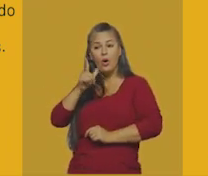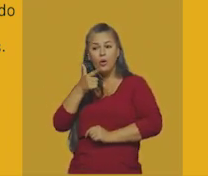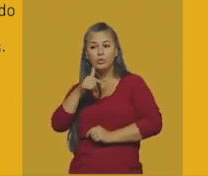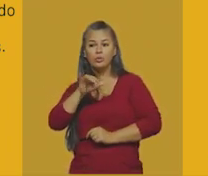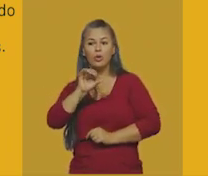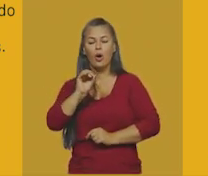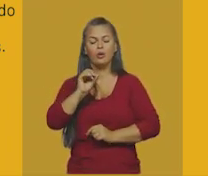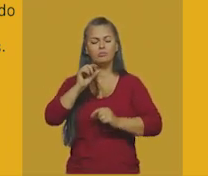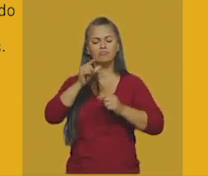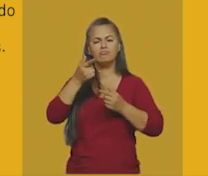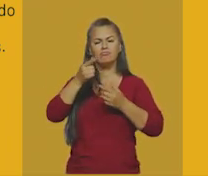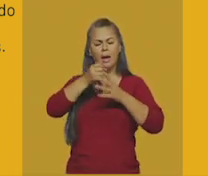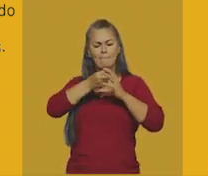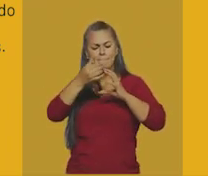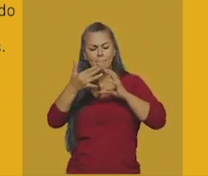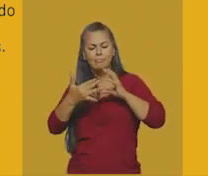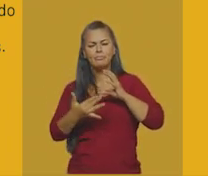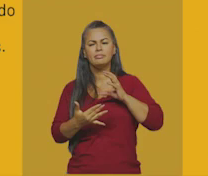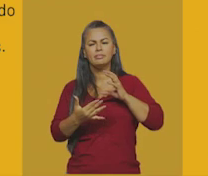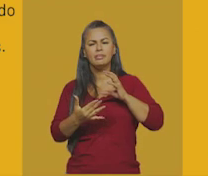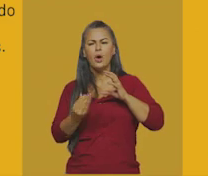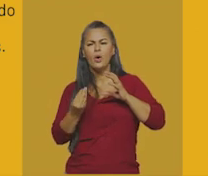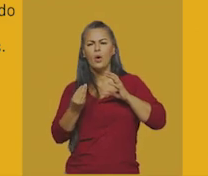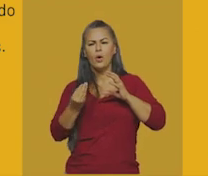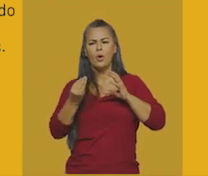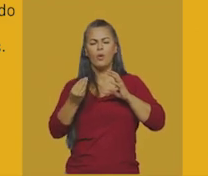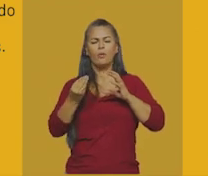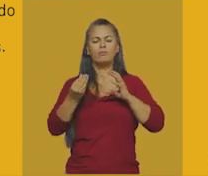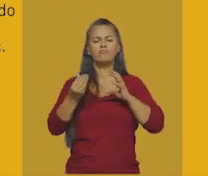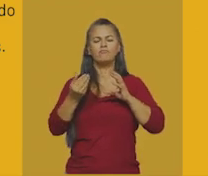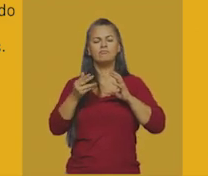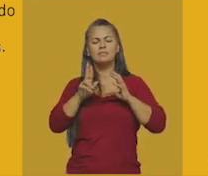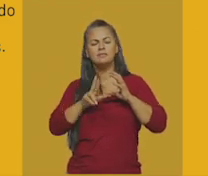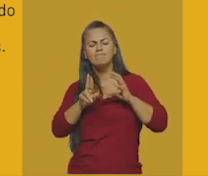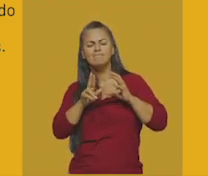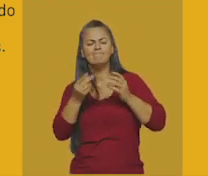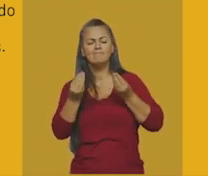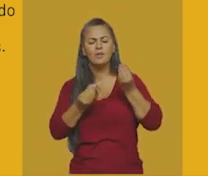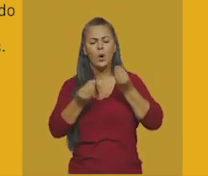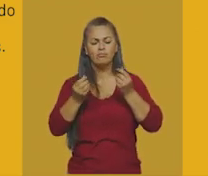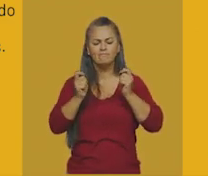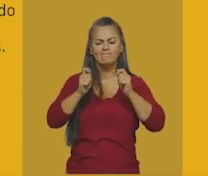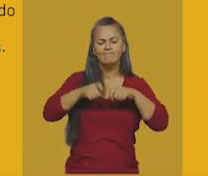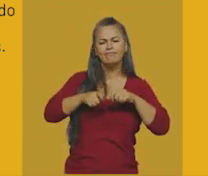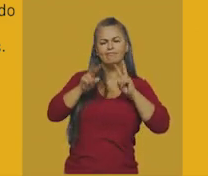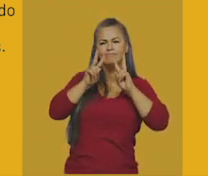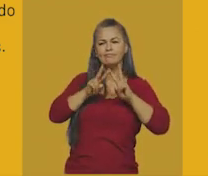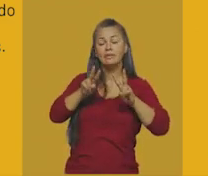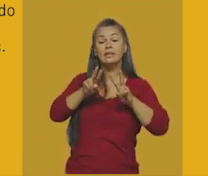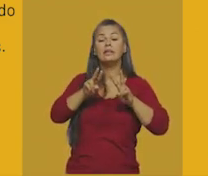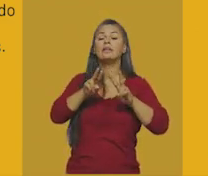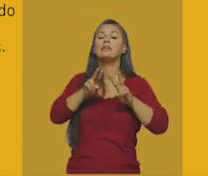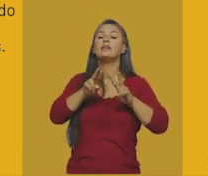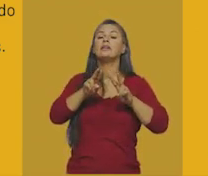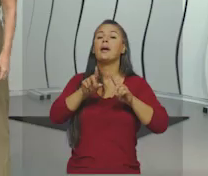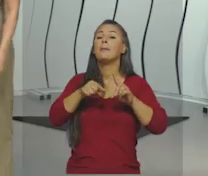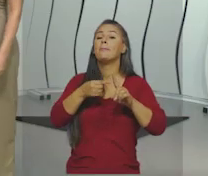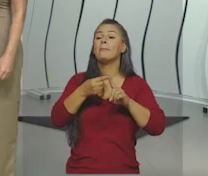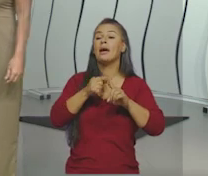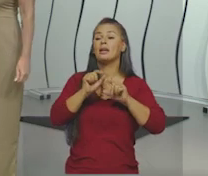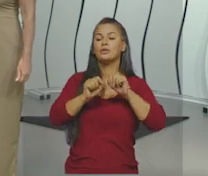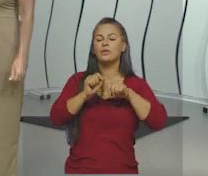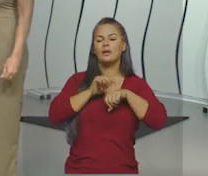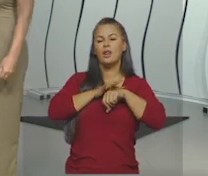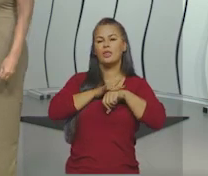Vamos compreender o funcionamento do olho humano e também entender algumas doenças